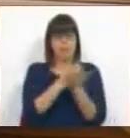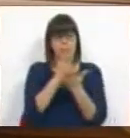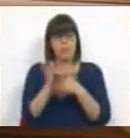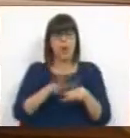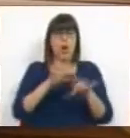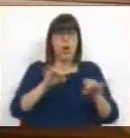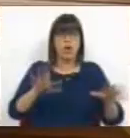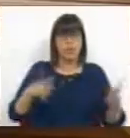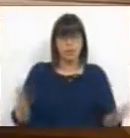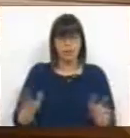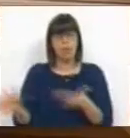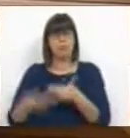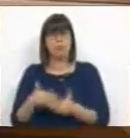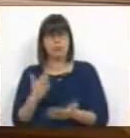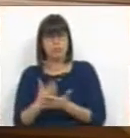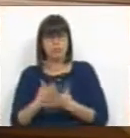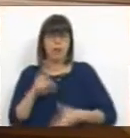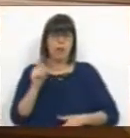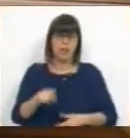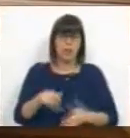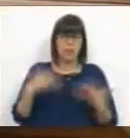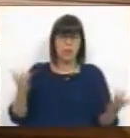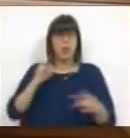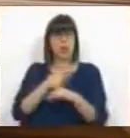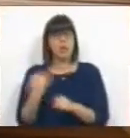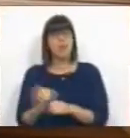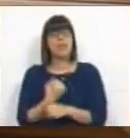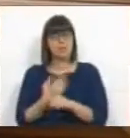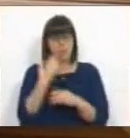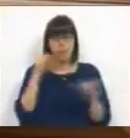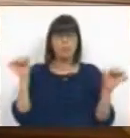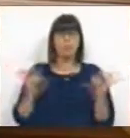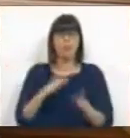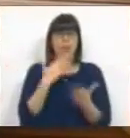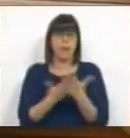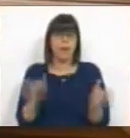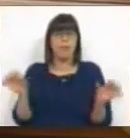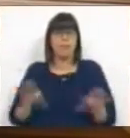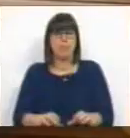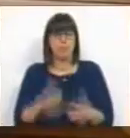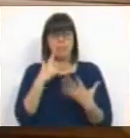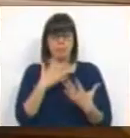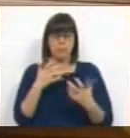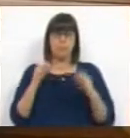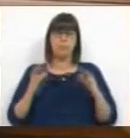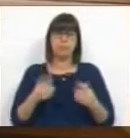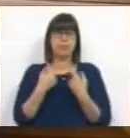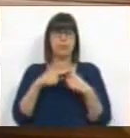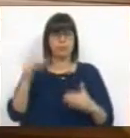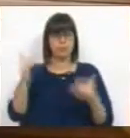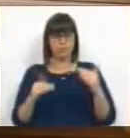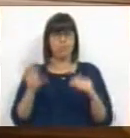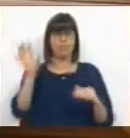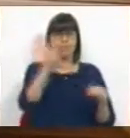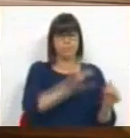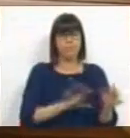dos hospitais, encerramento de escolas, tribunais e outros serviços que vieram agravar ainda mais substancialmente as assimetrias